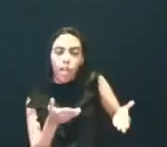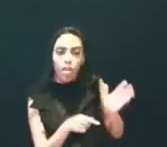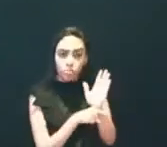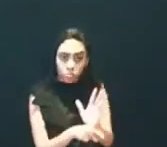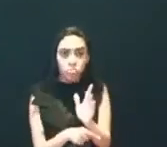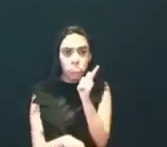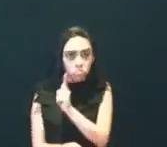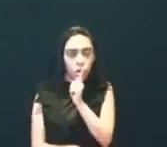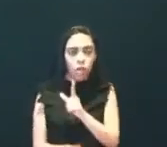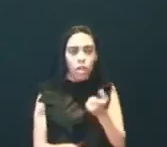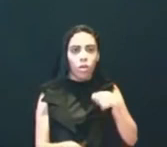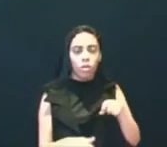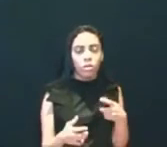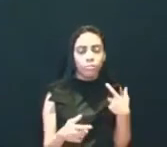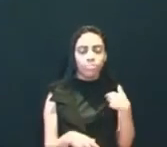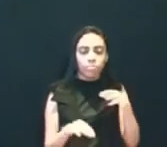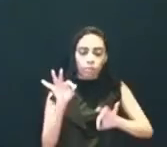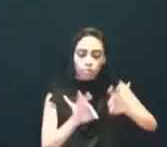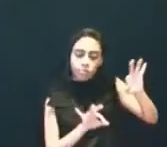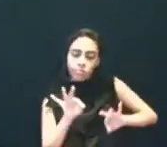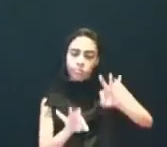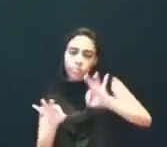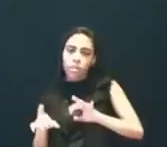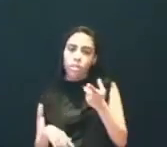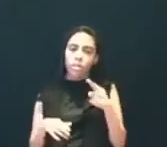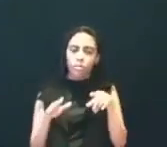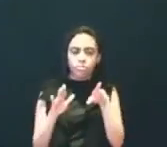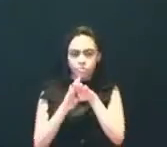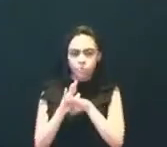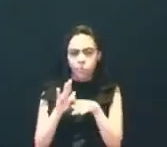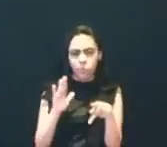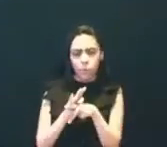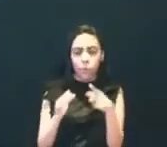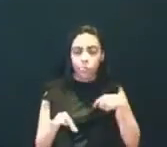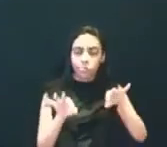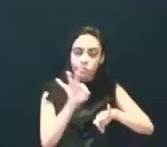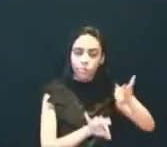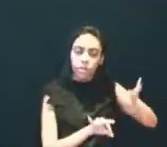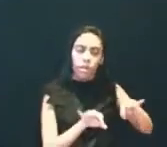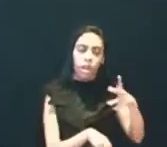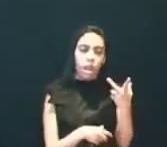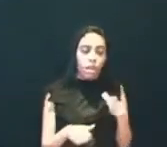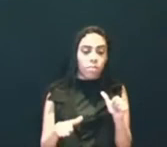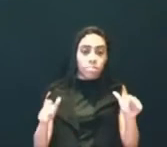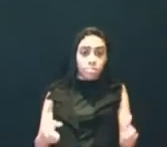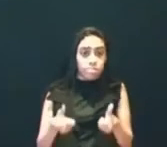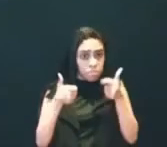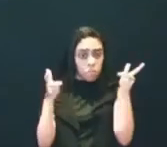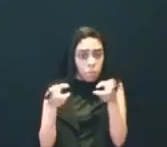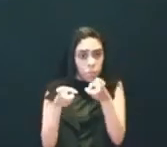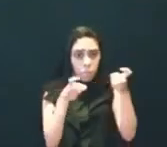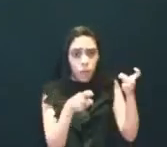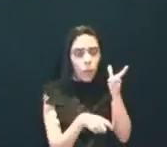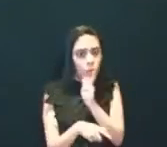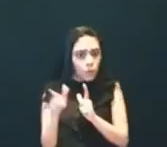fazer uma associação desses quimioterápicos através de protocolos e a gente começou a ter melhores resultados no